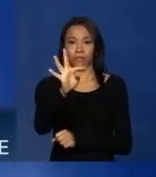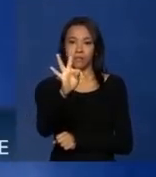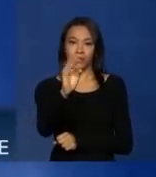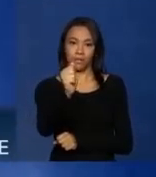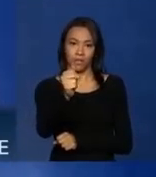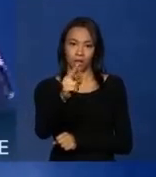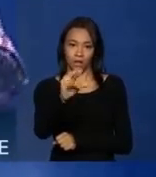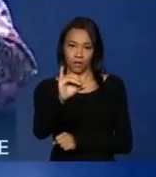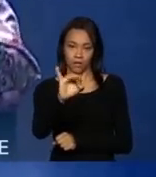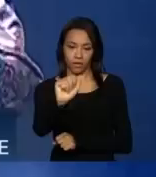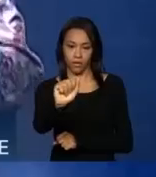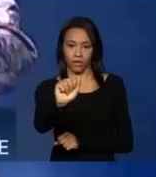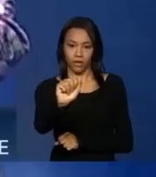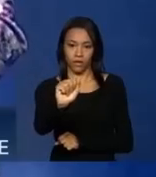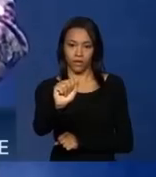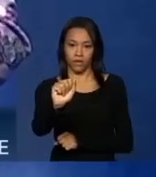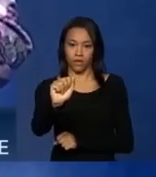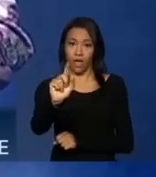Ô, gente,